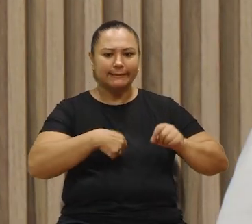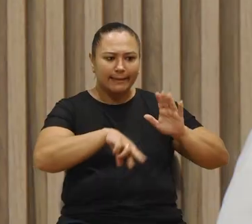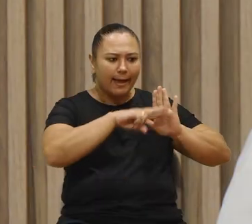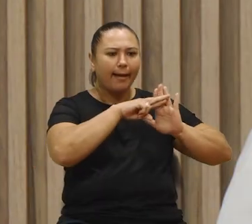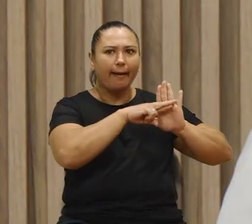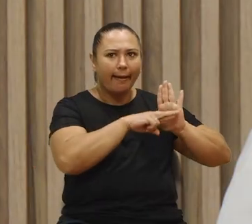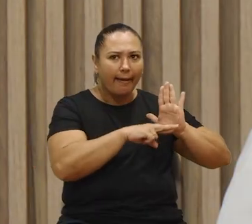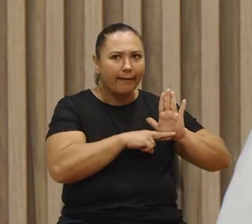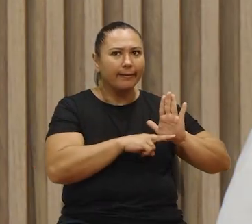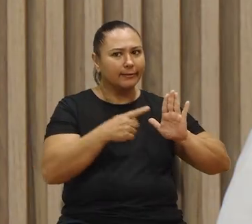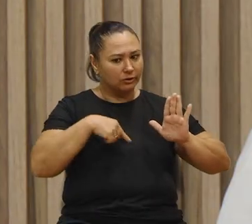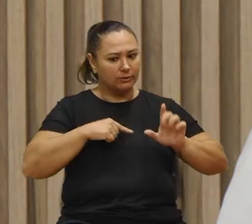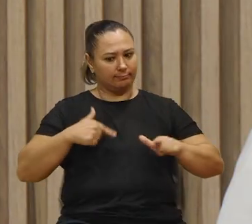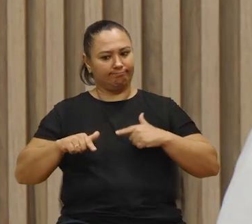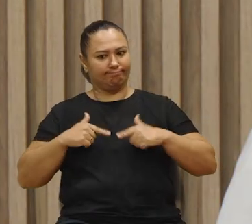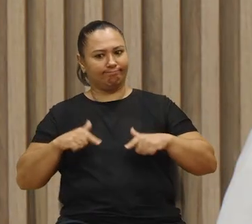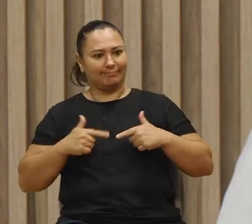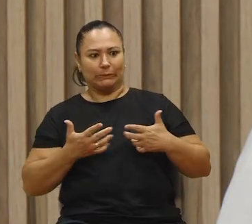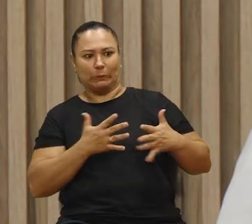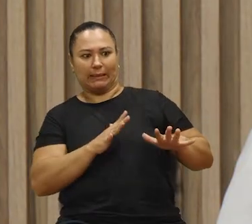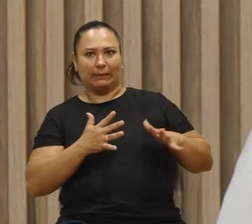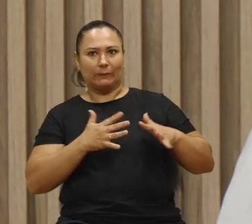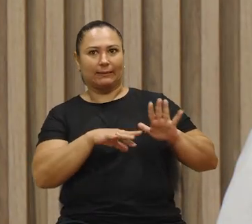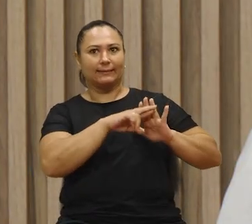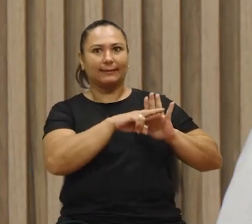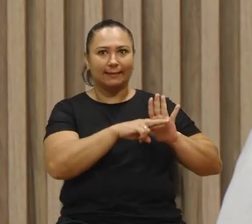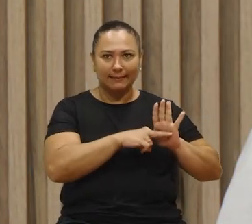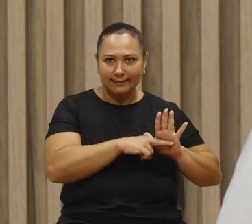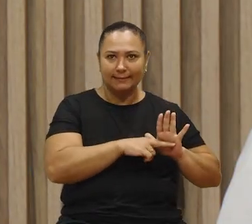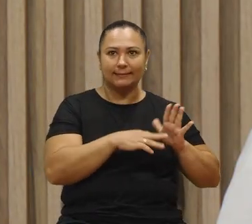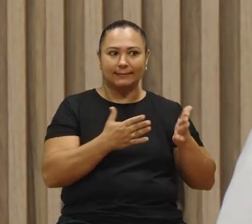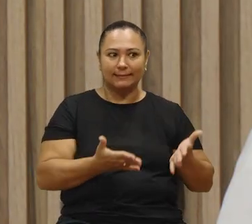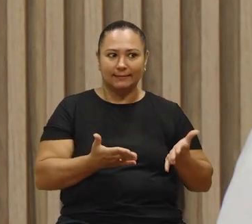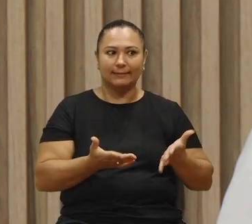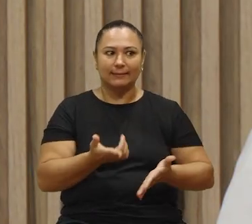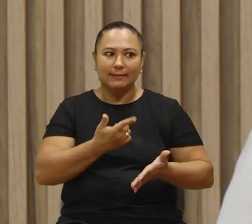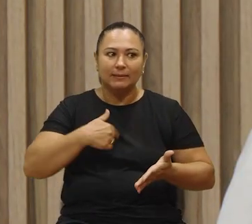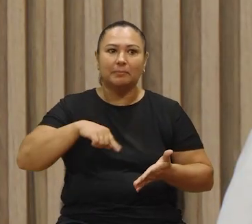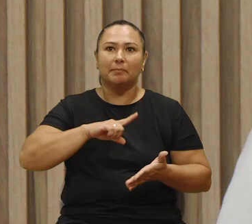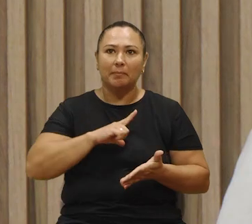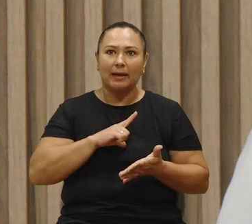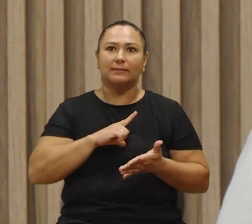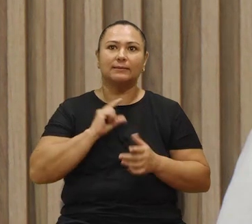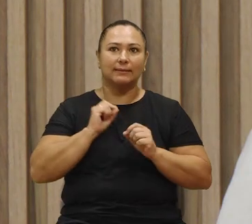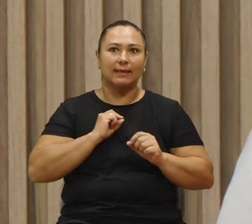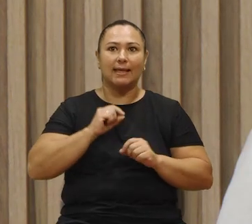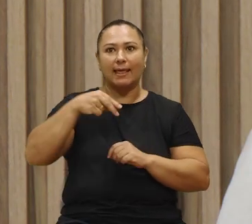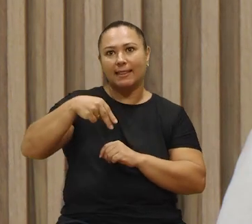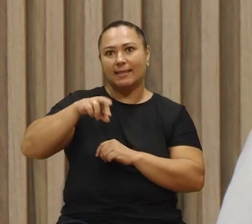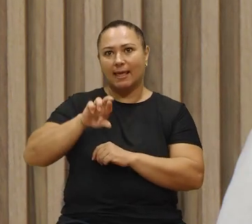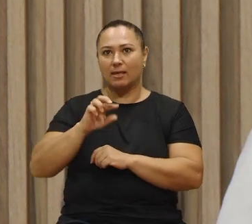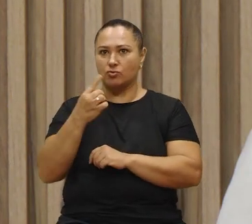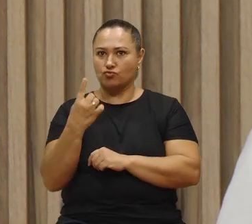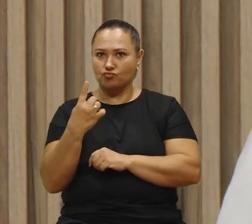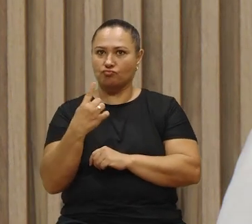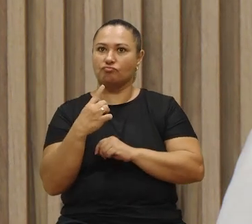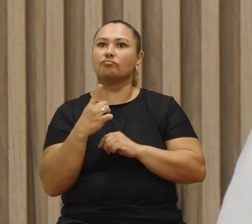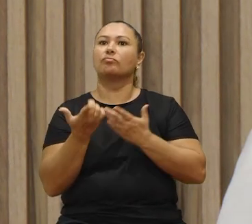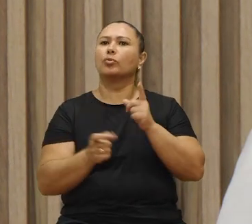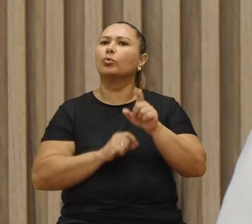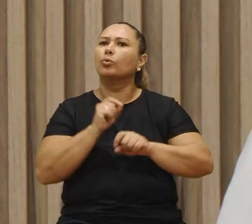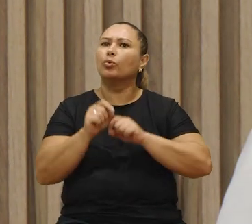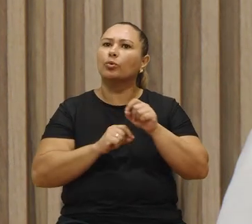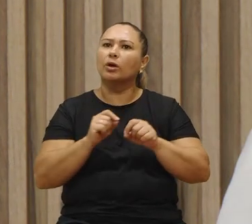adotar regras enquanto trabalhadores. Mas tem uma norma regulamentadora, a chamada